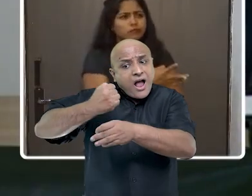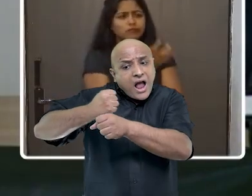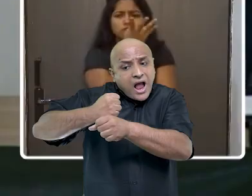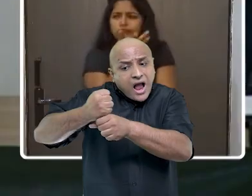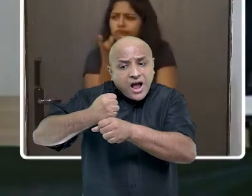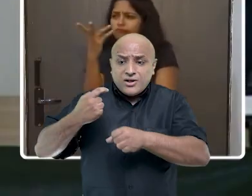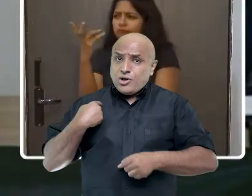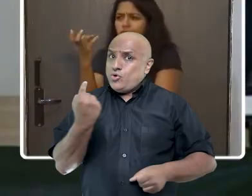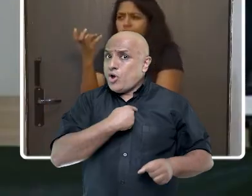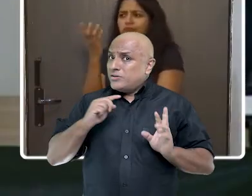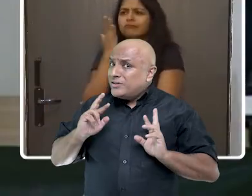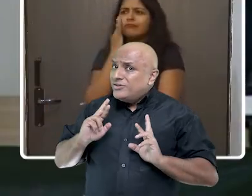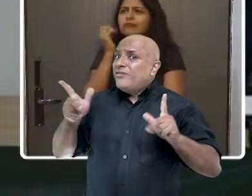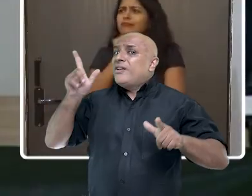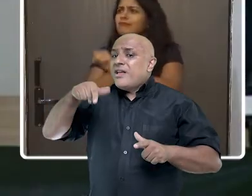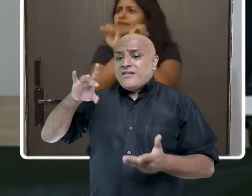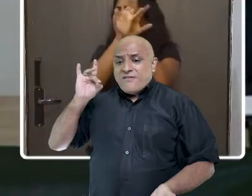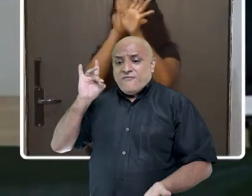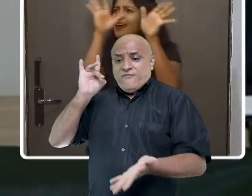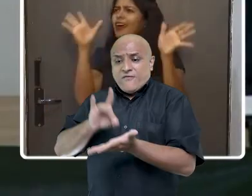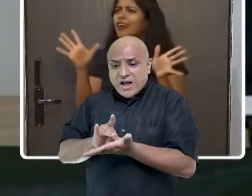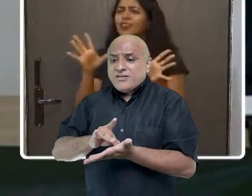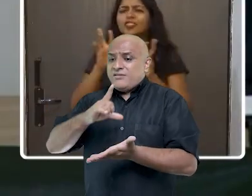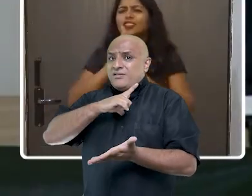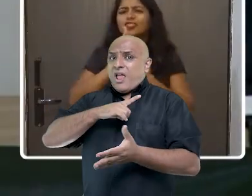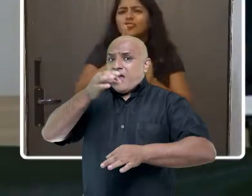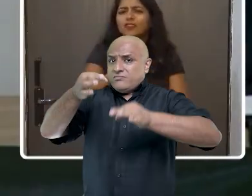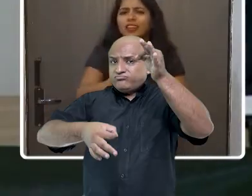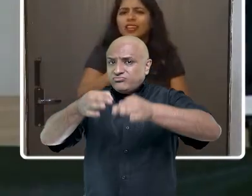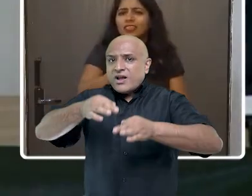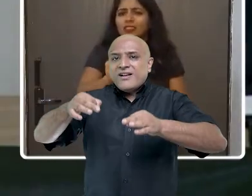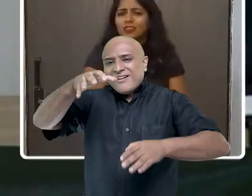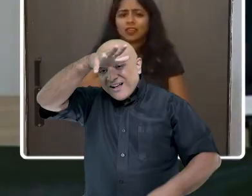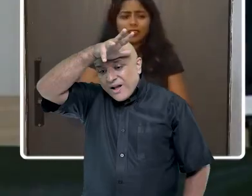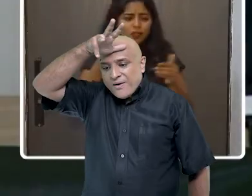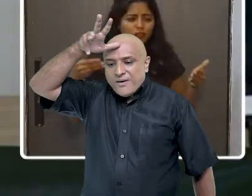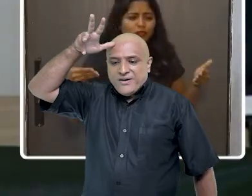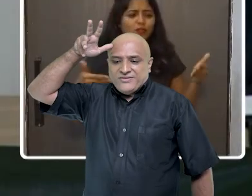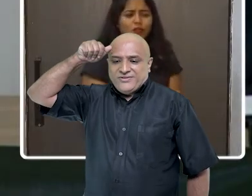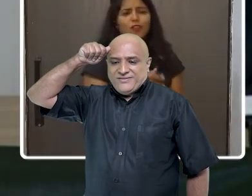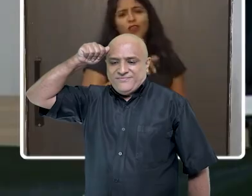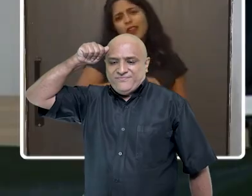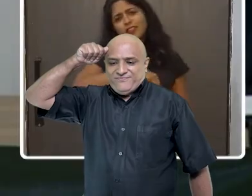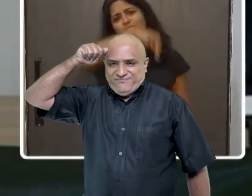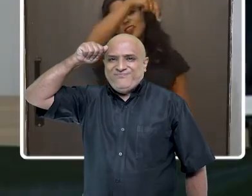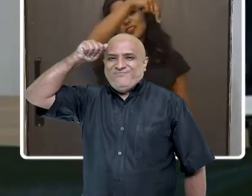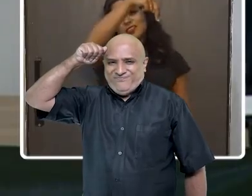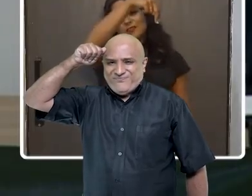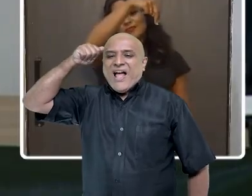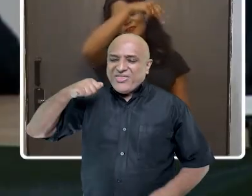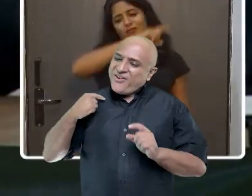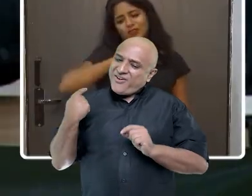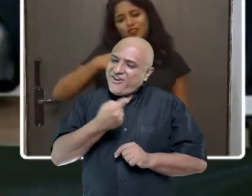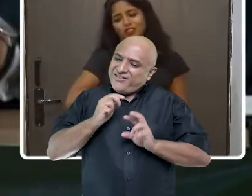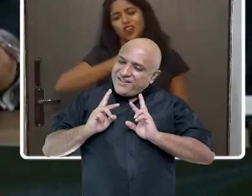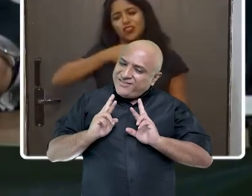diferença é o fato de termos a jurisdição sobre a Amazônia. A nossa diferença, caríssima Rosana, é